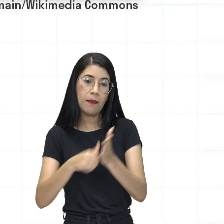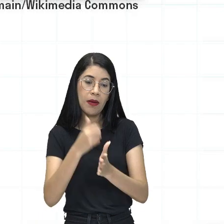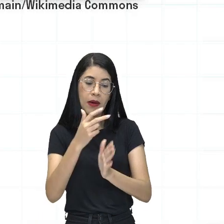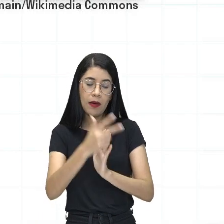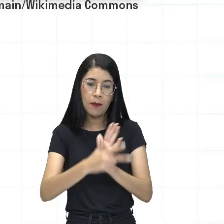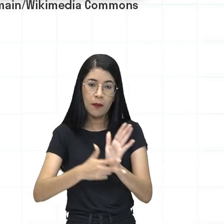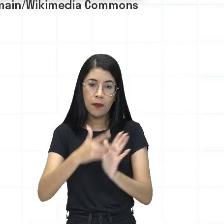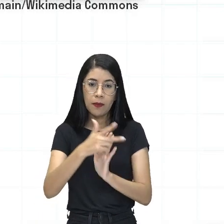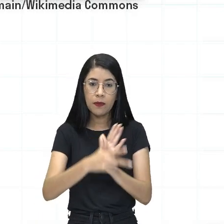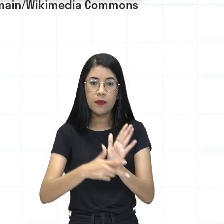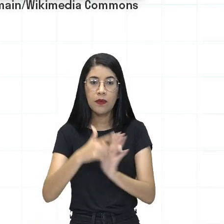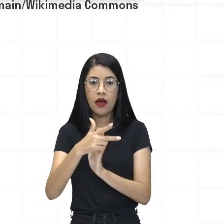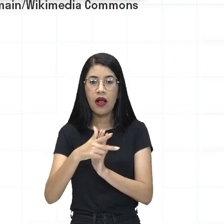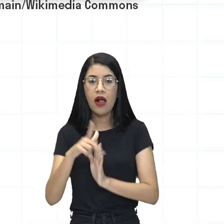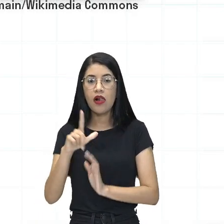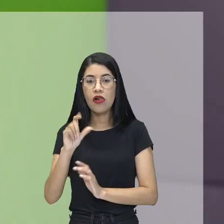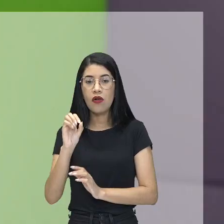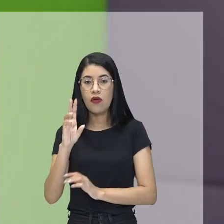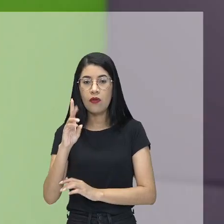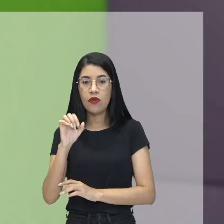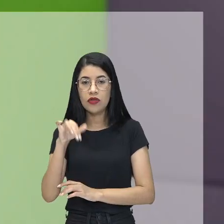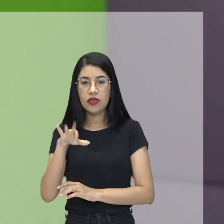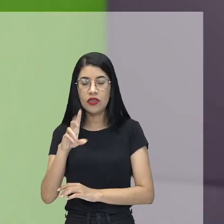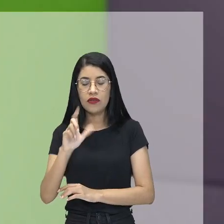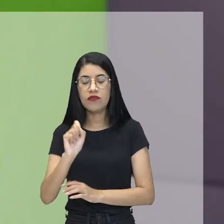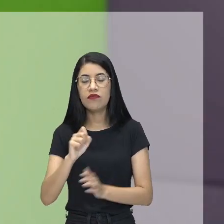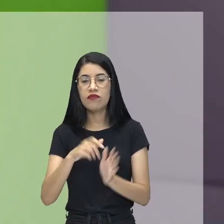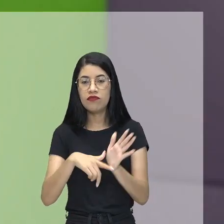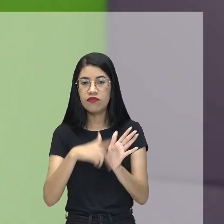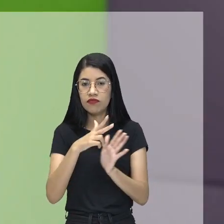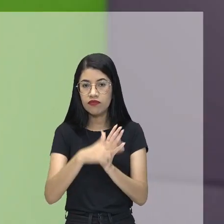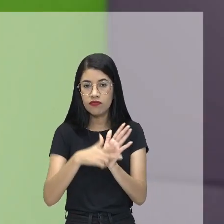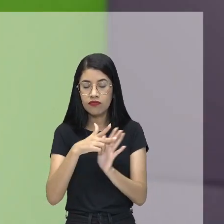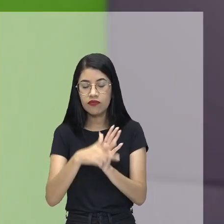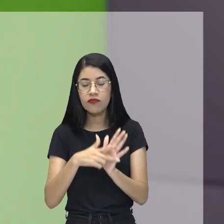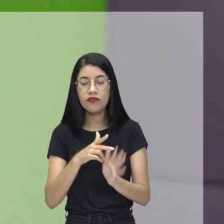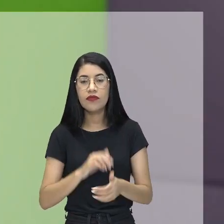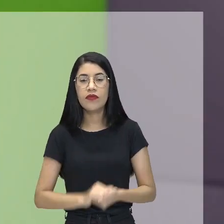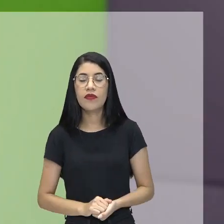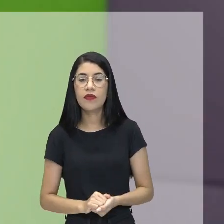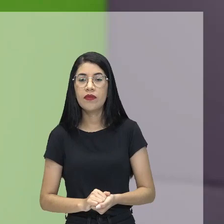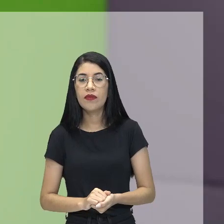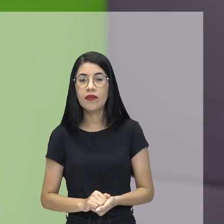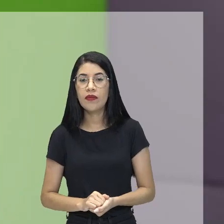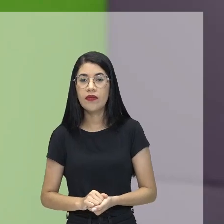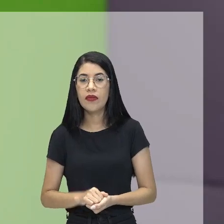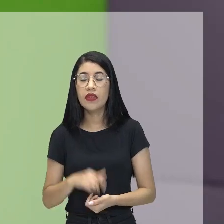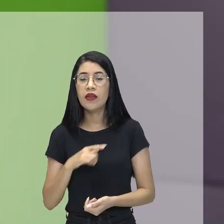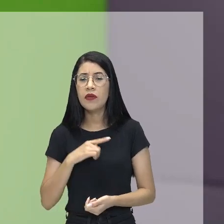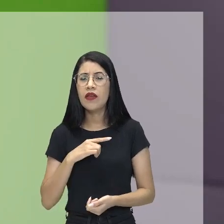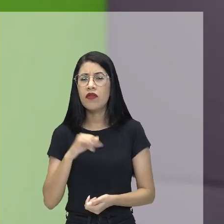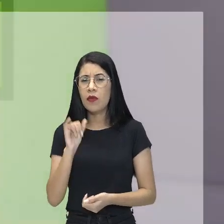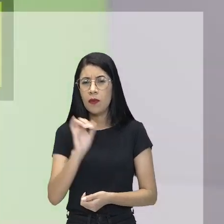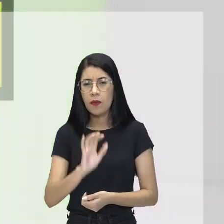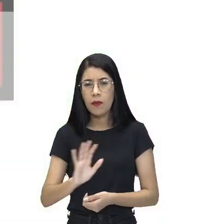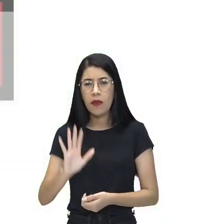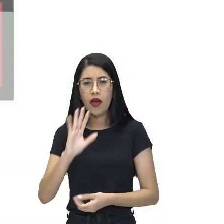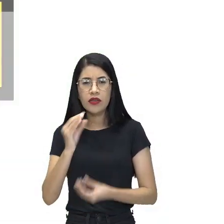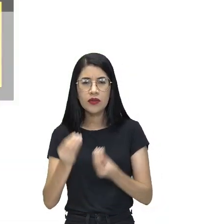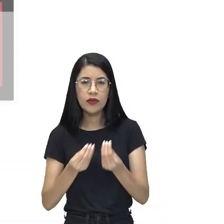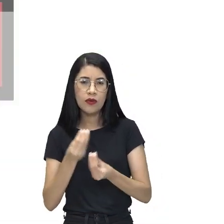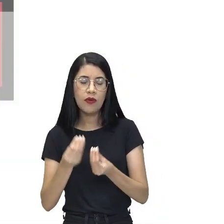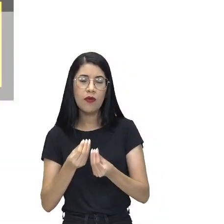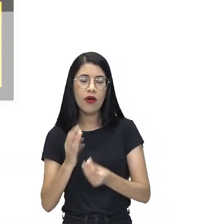né, a vapor. Então, para isso, nós temos aí toda uma ilustração que vai mostrar o princípio